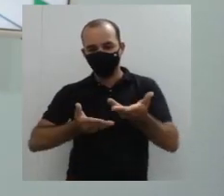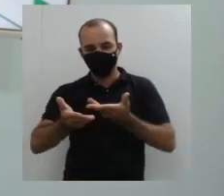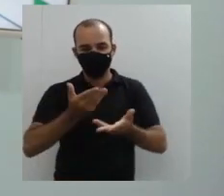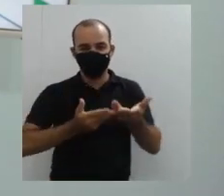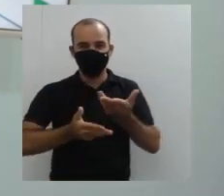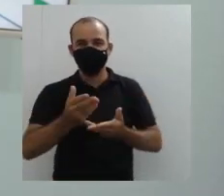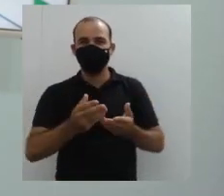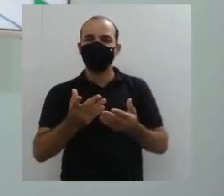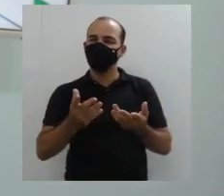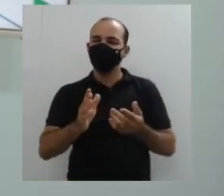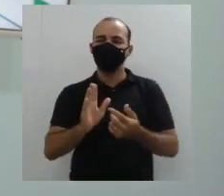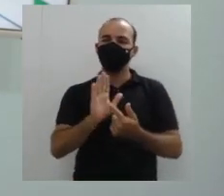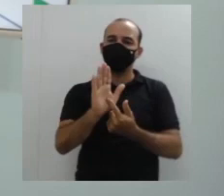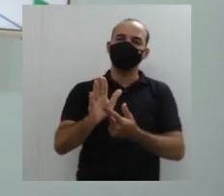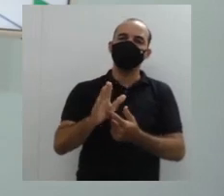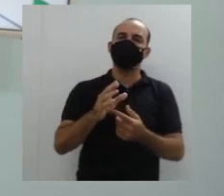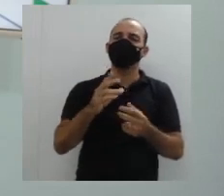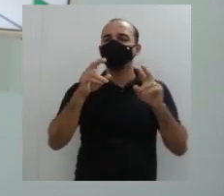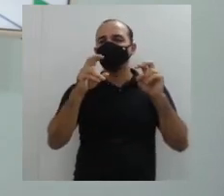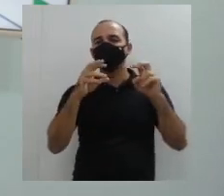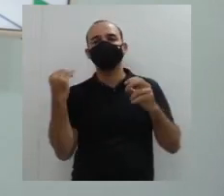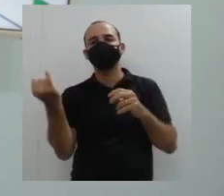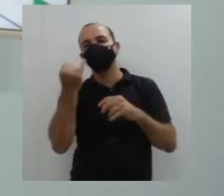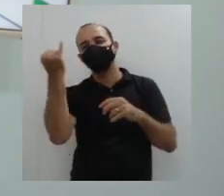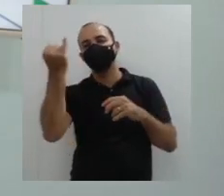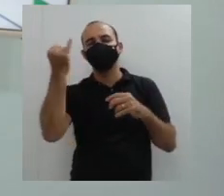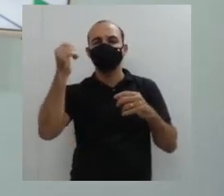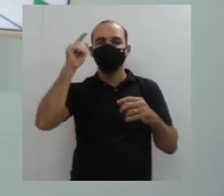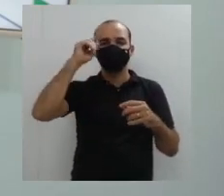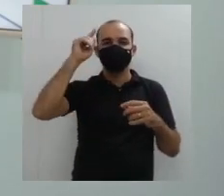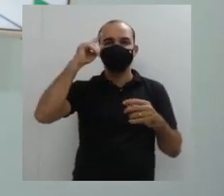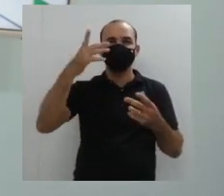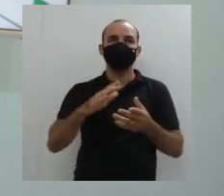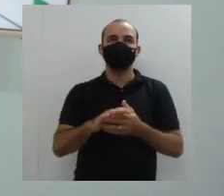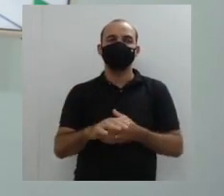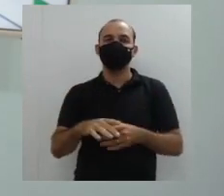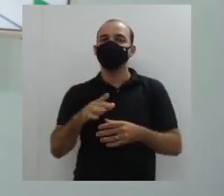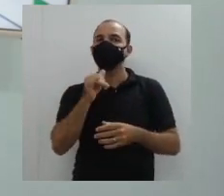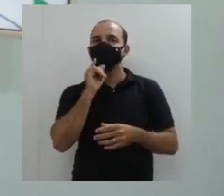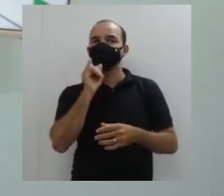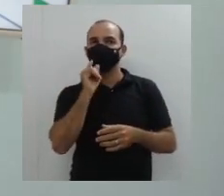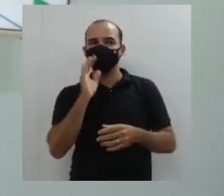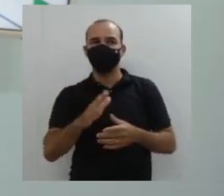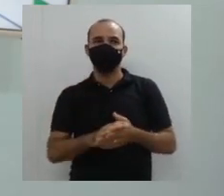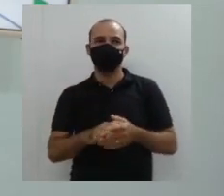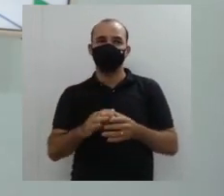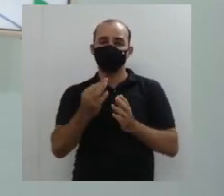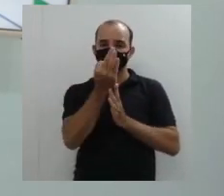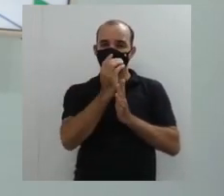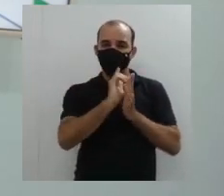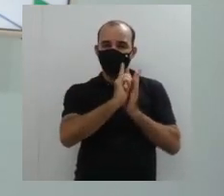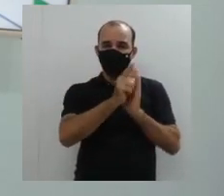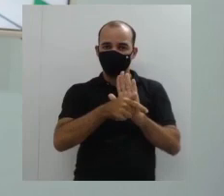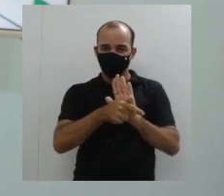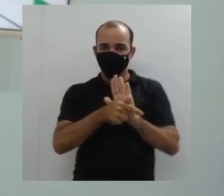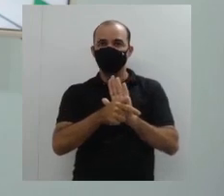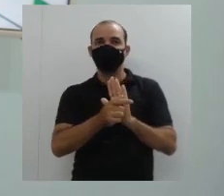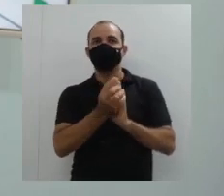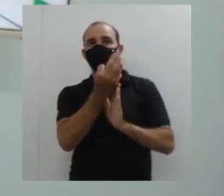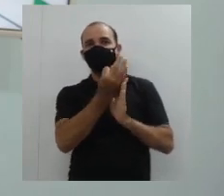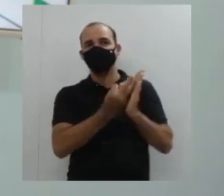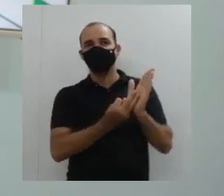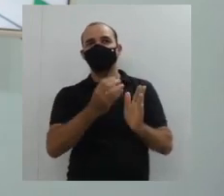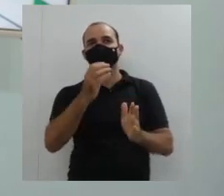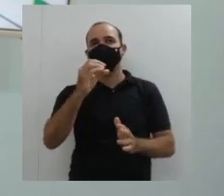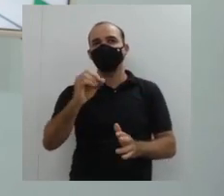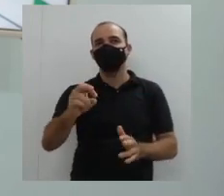dia a dia. Vejam só, a crônica. Vão conhecer a crônica? A palavra crônica significa o quê? Cronos é